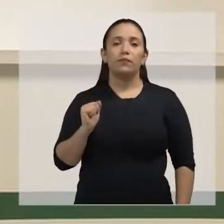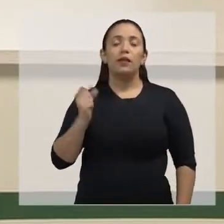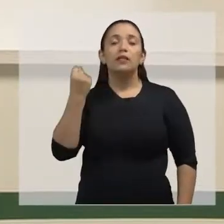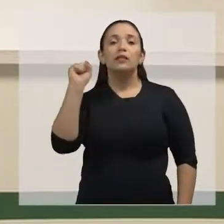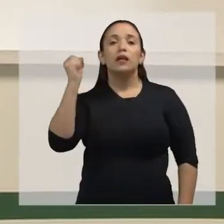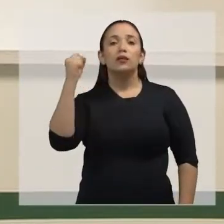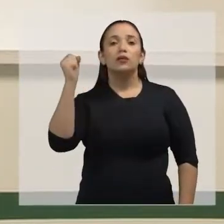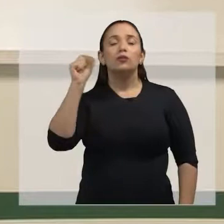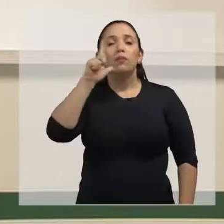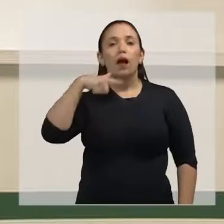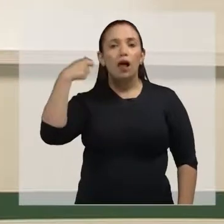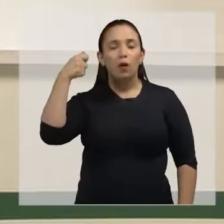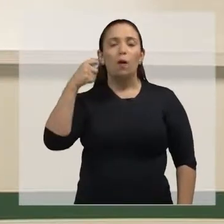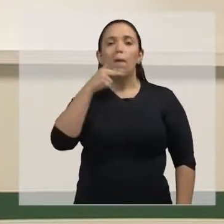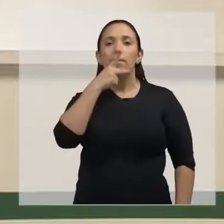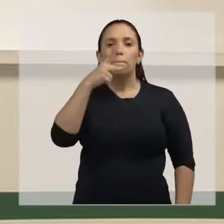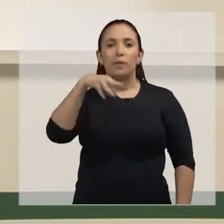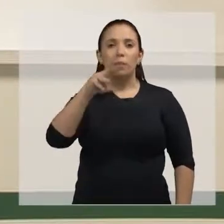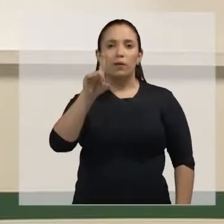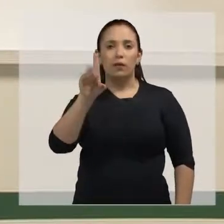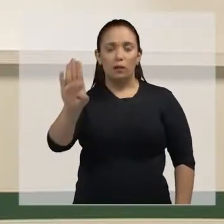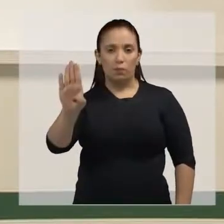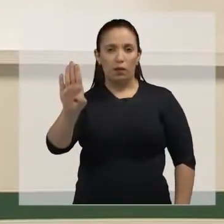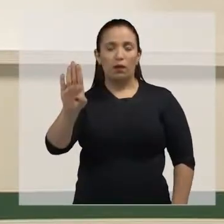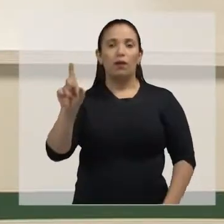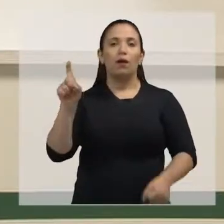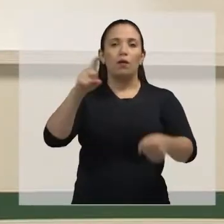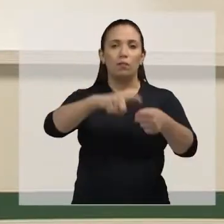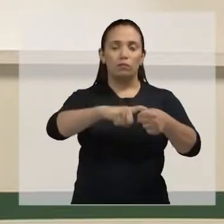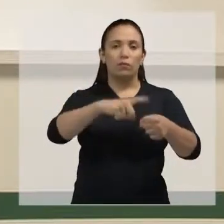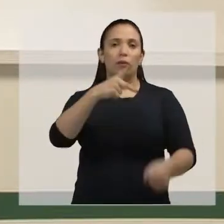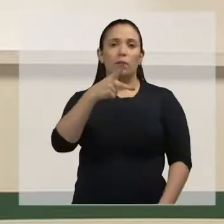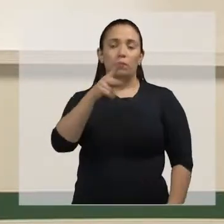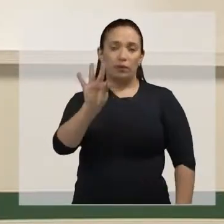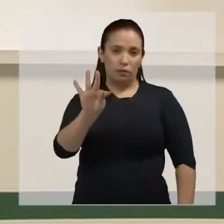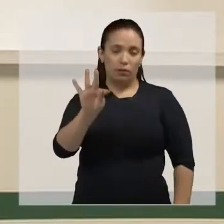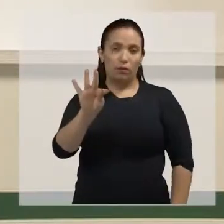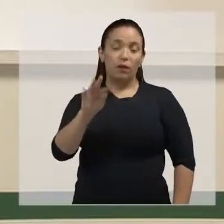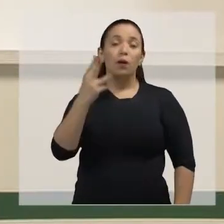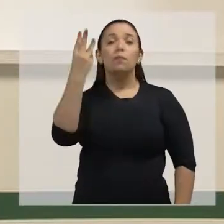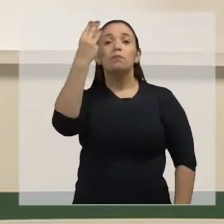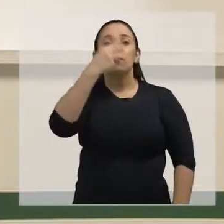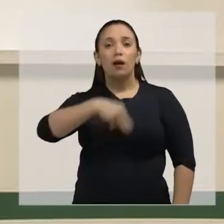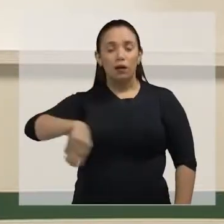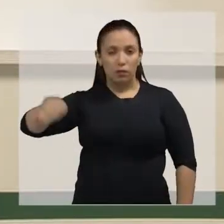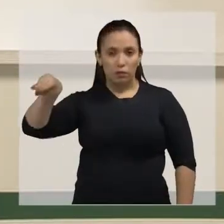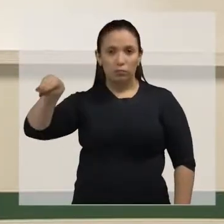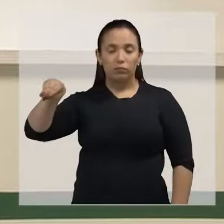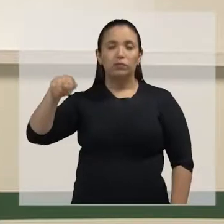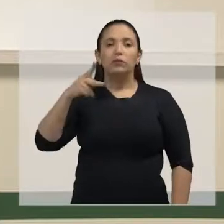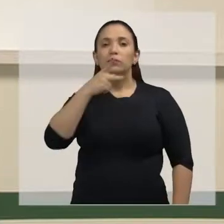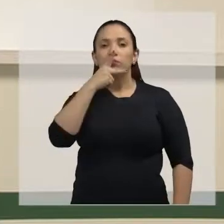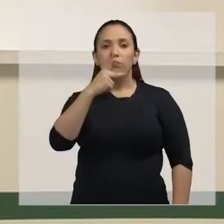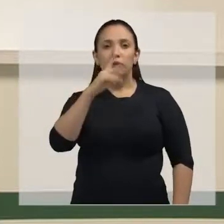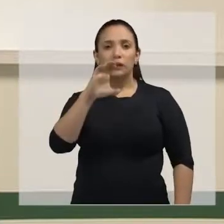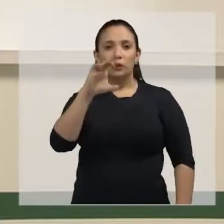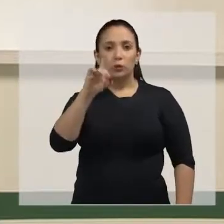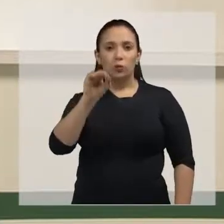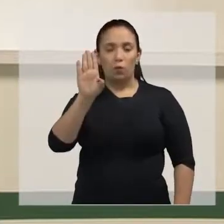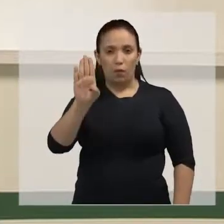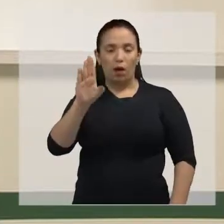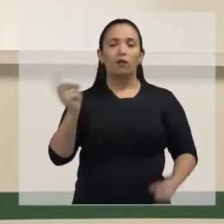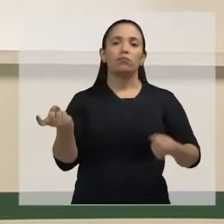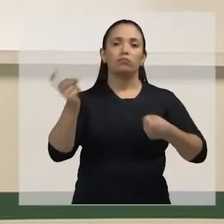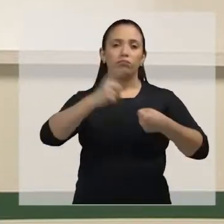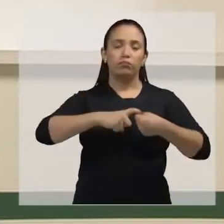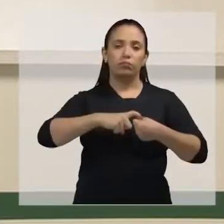Sergipe e Alagoas, PMDB, aliado do PT. E o Maranhão, que é do PCdoB,